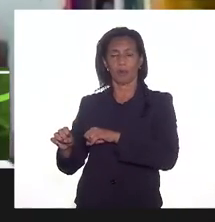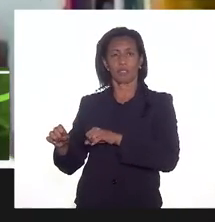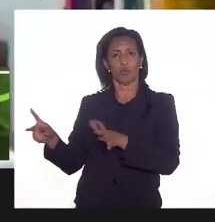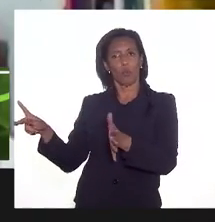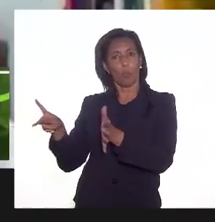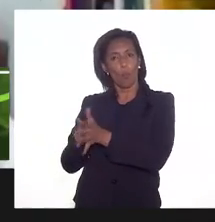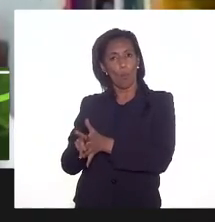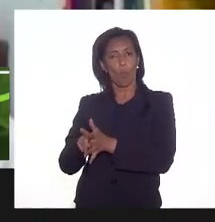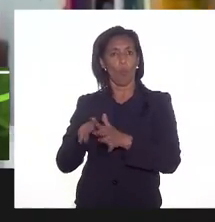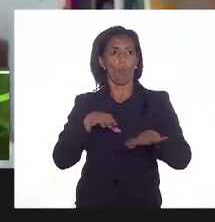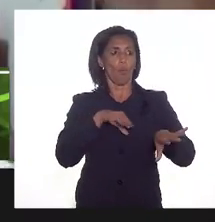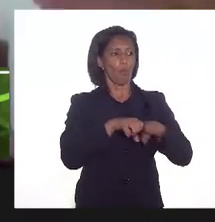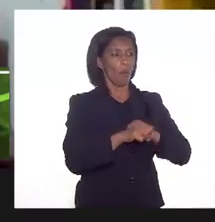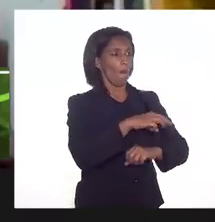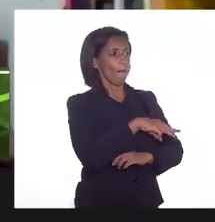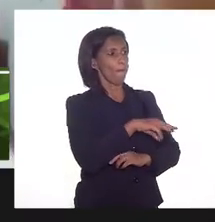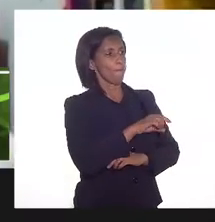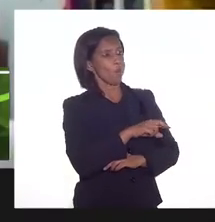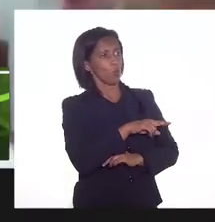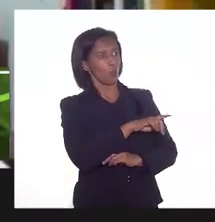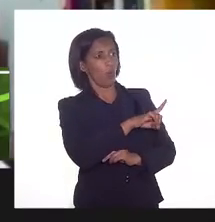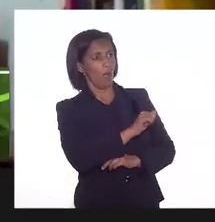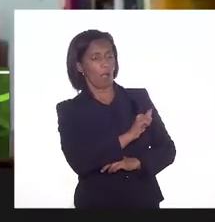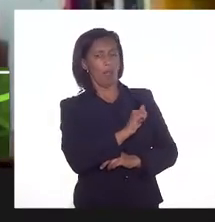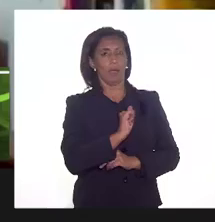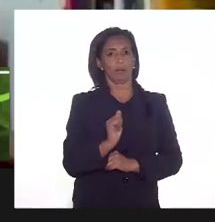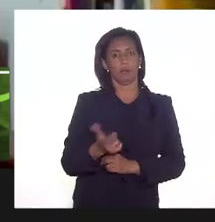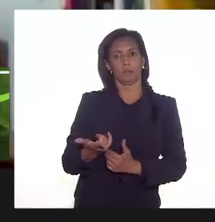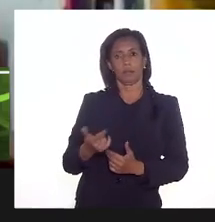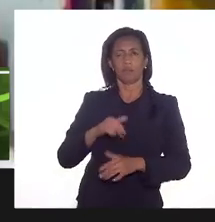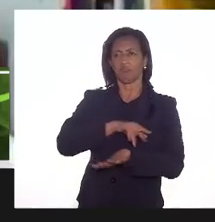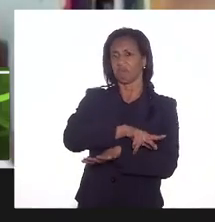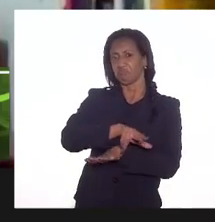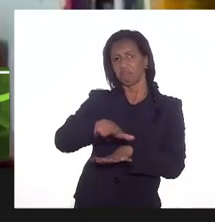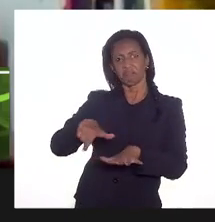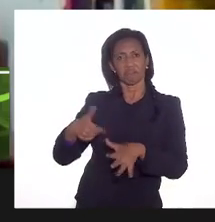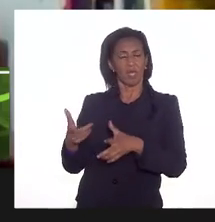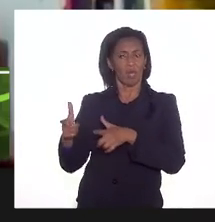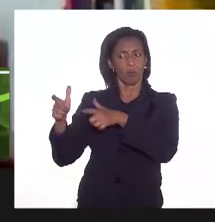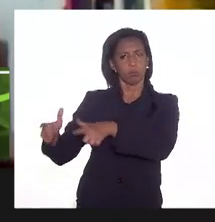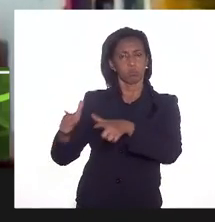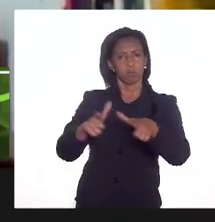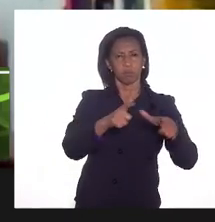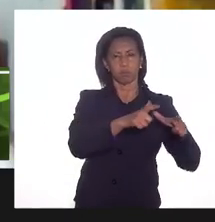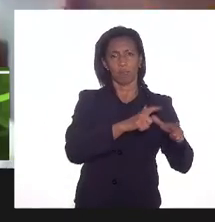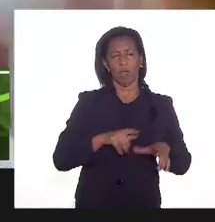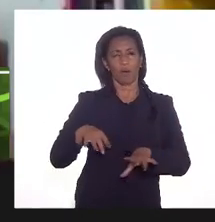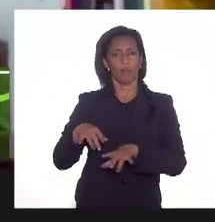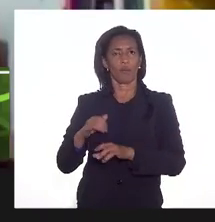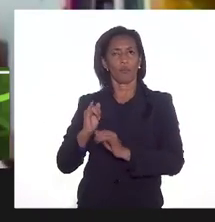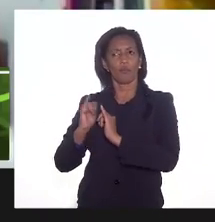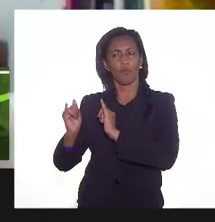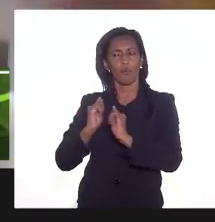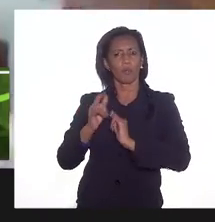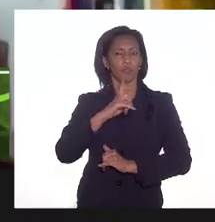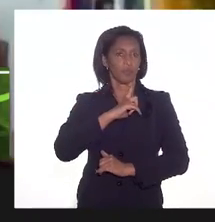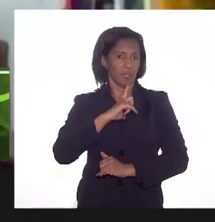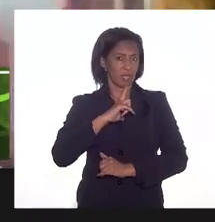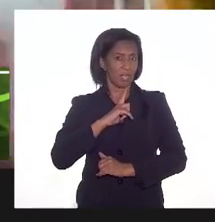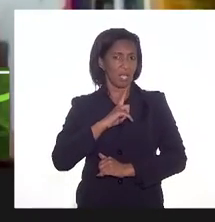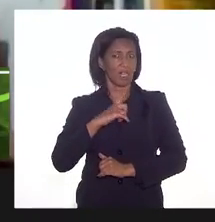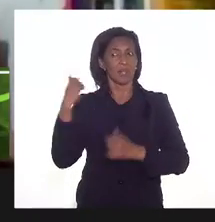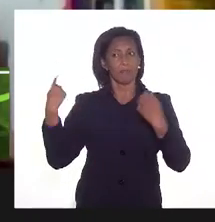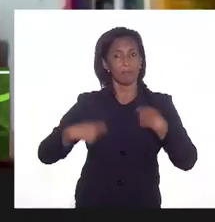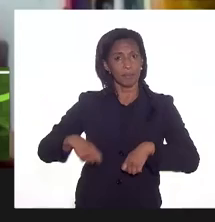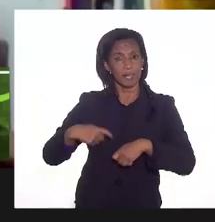informações moduladas de frequência nesses diversos espaços formativos que existem que a gente tem